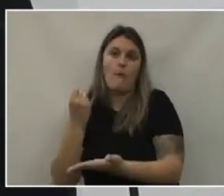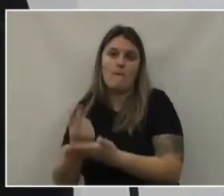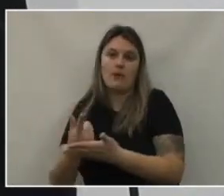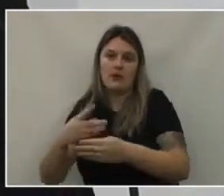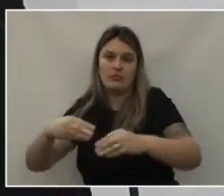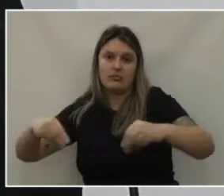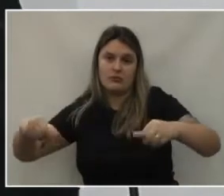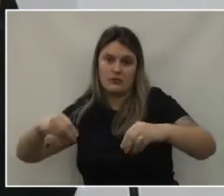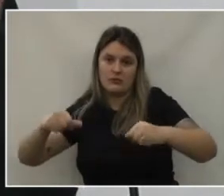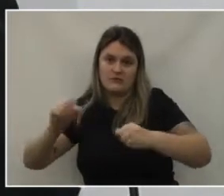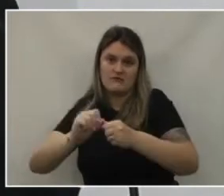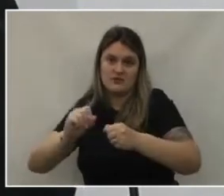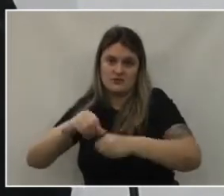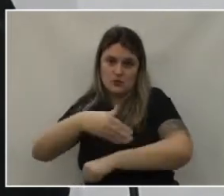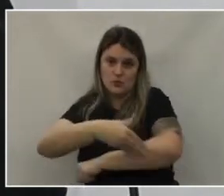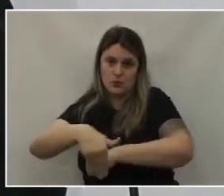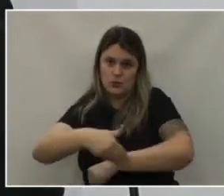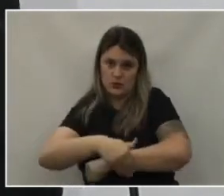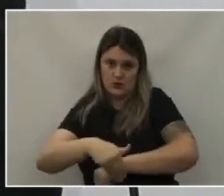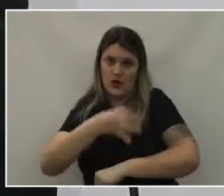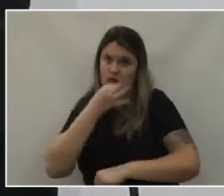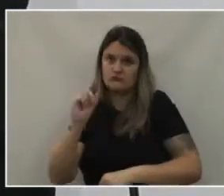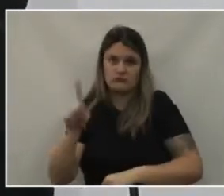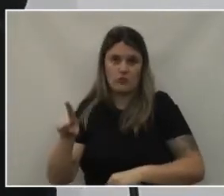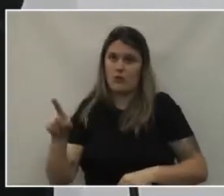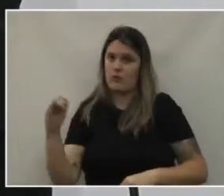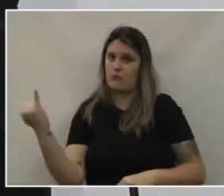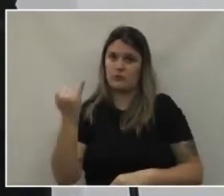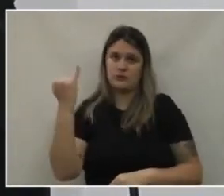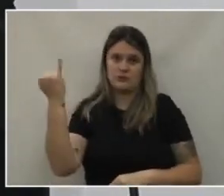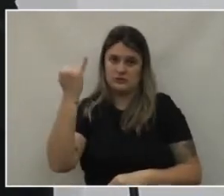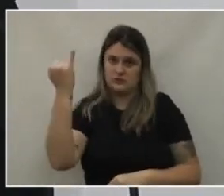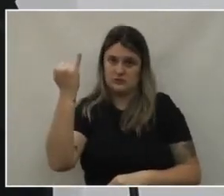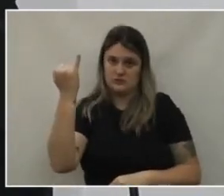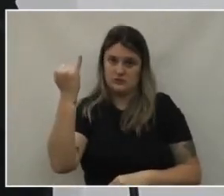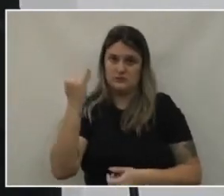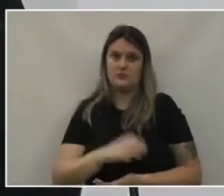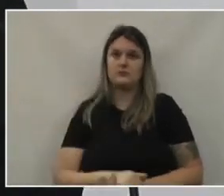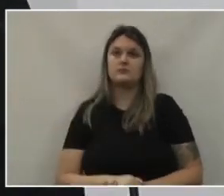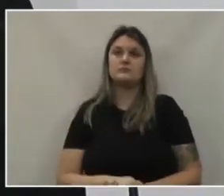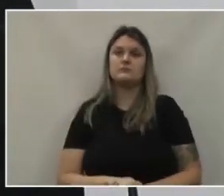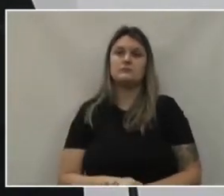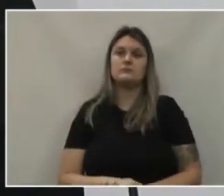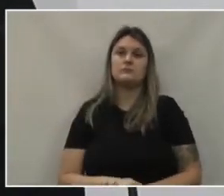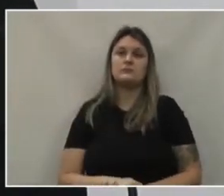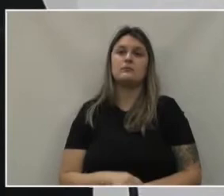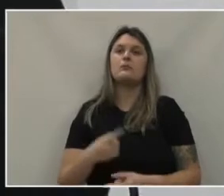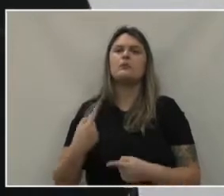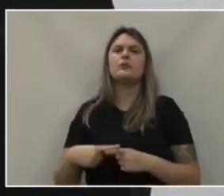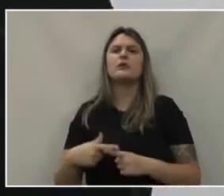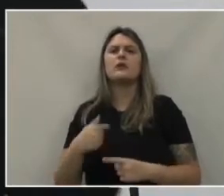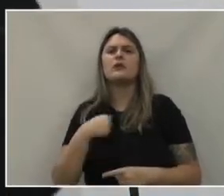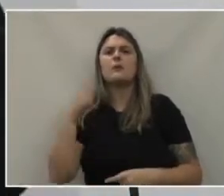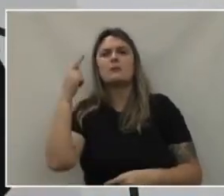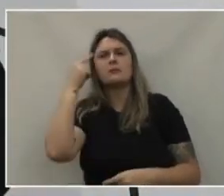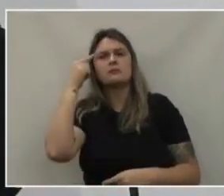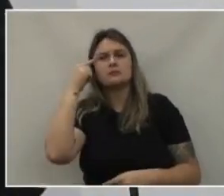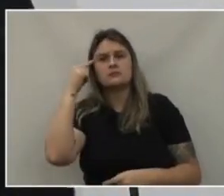comprar, se for o caso, comprar terreno para fazer uma via pública ali. Por que eu penso